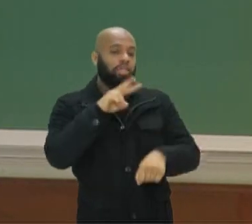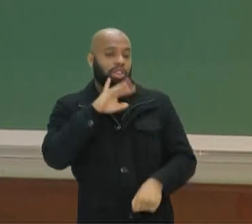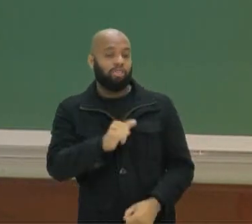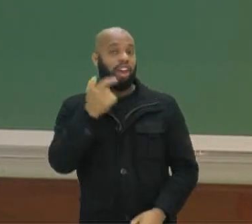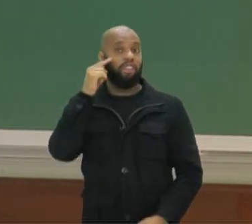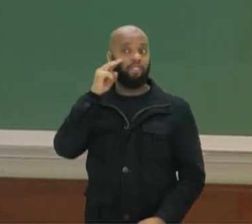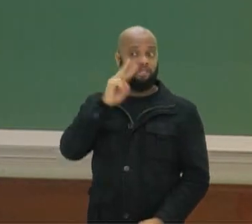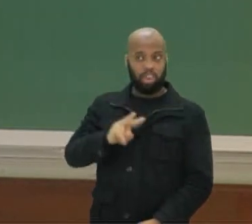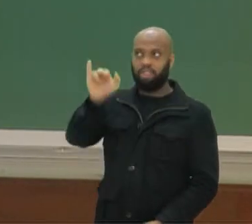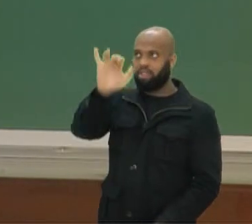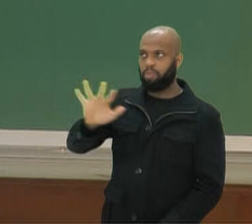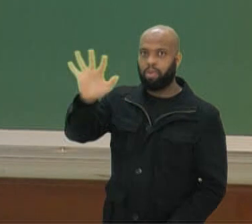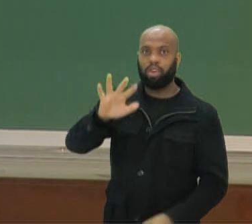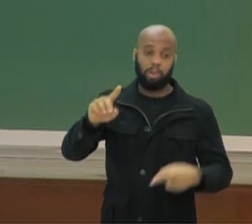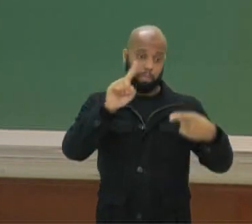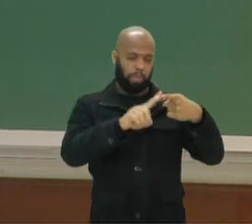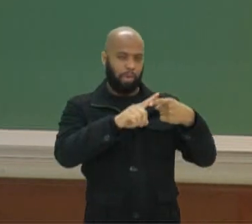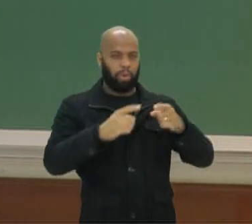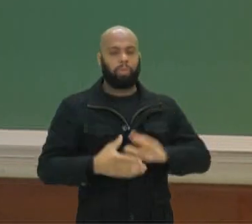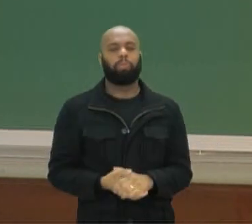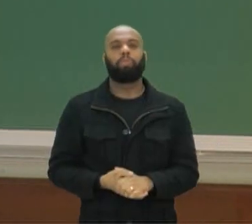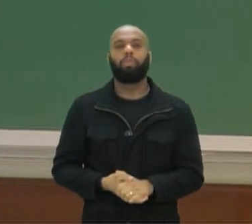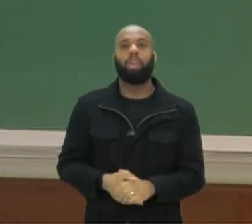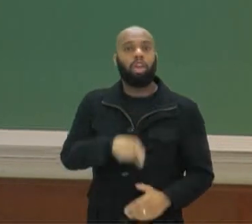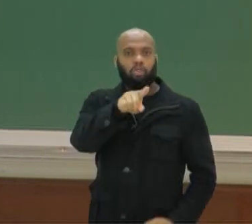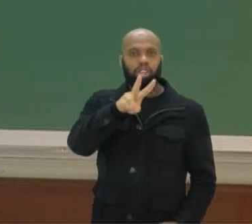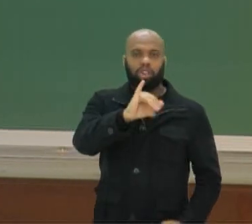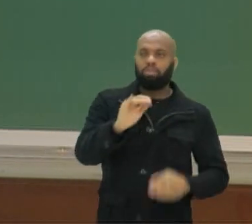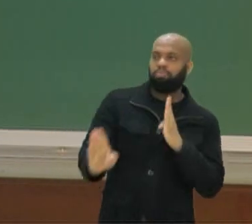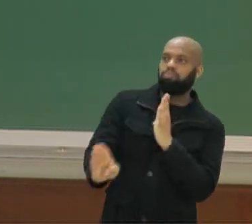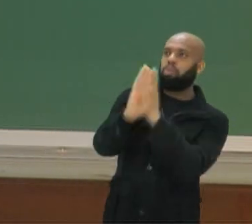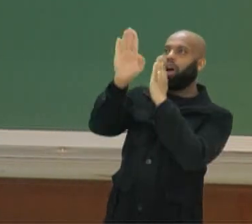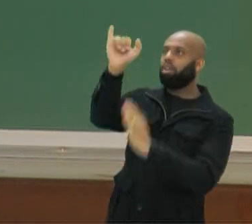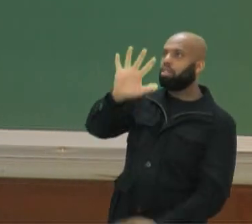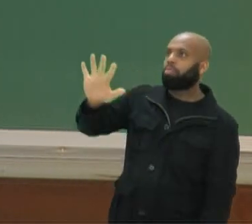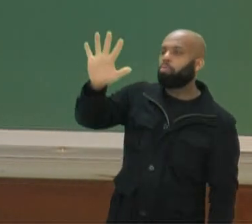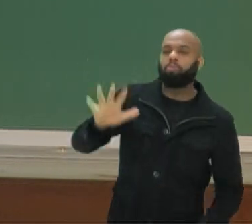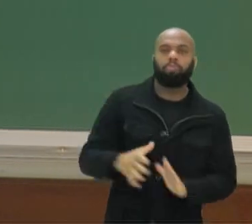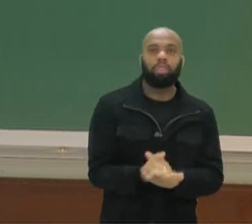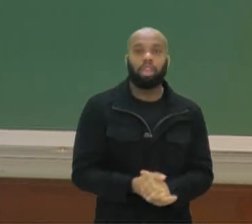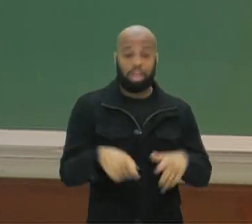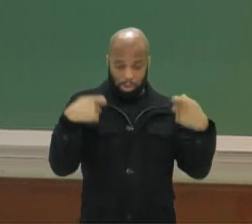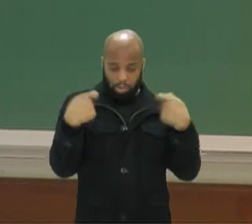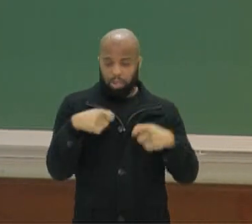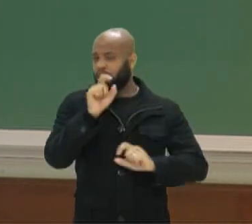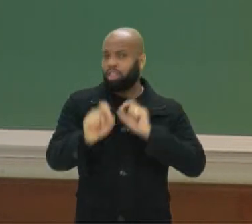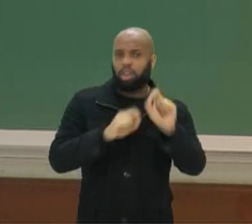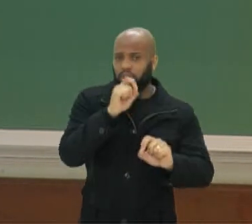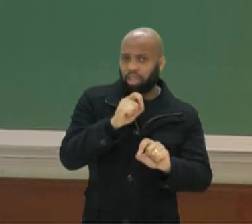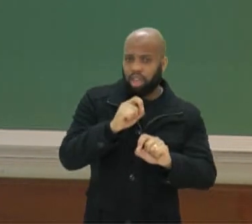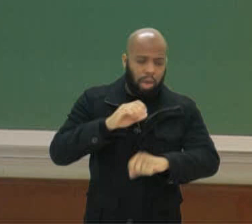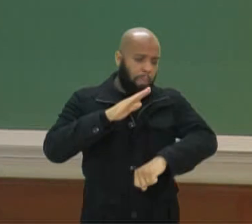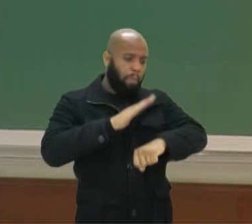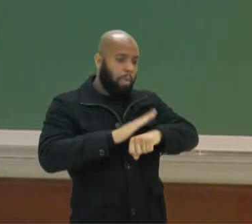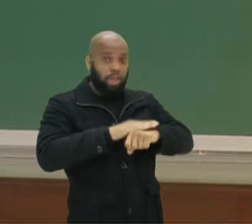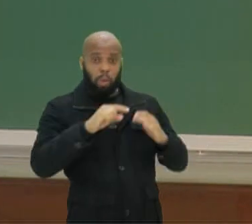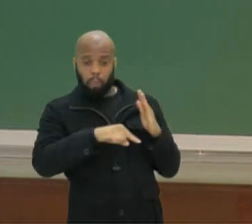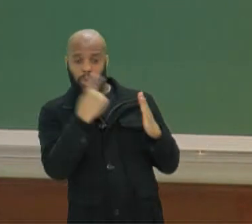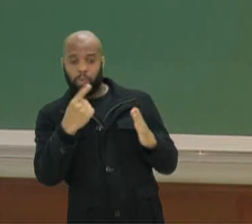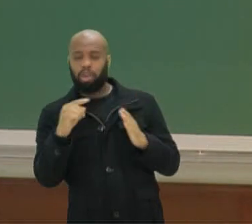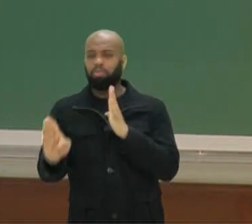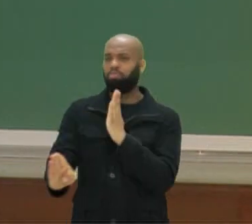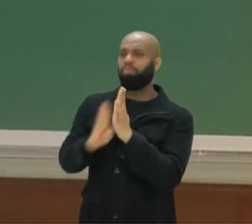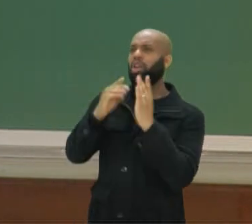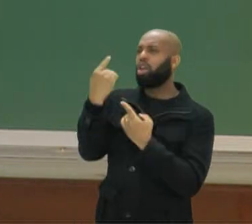interpretar uma imagem. Passo número 1, identificação da imagem. É necessário, em primeiro lugar, identificar a